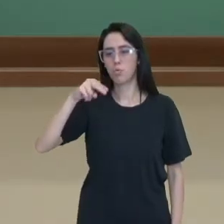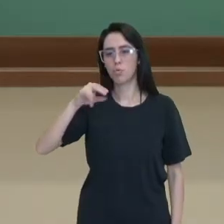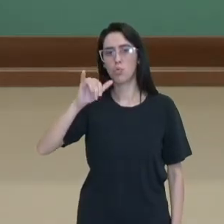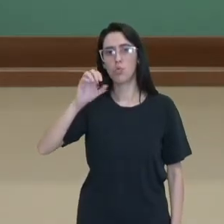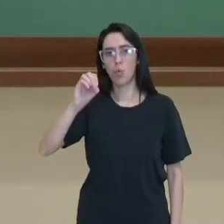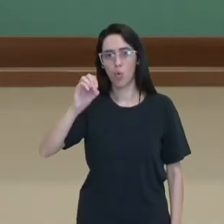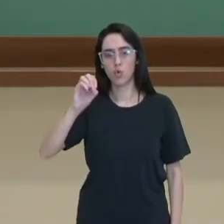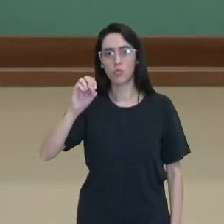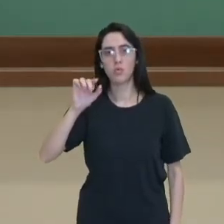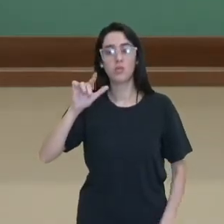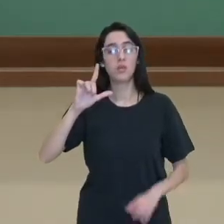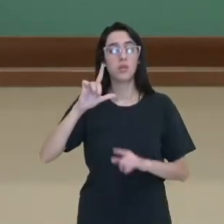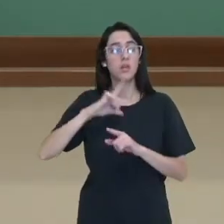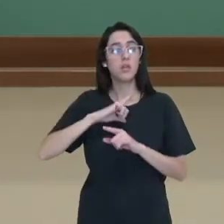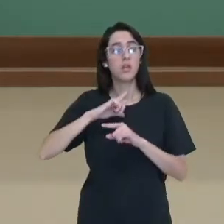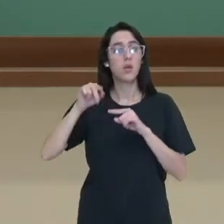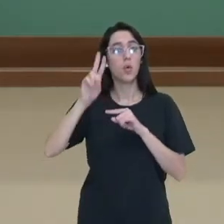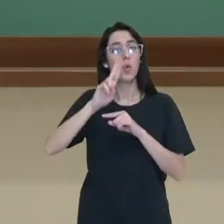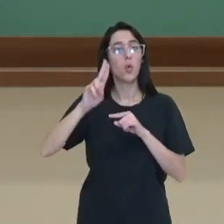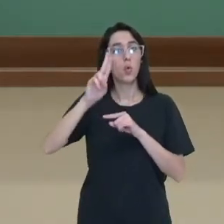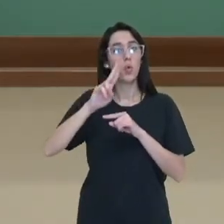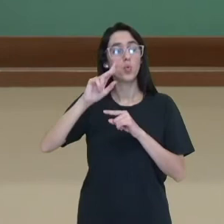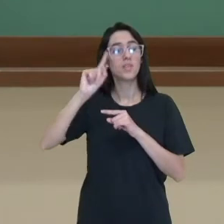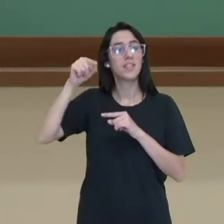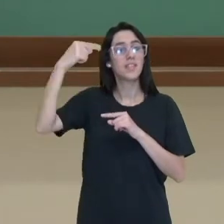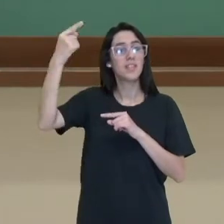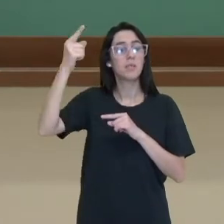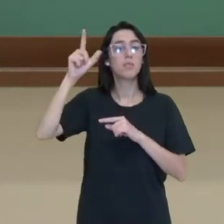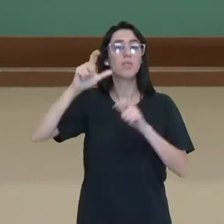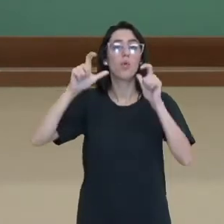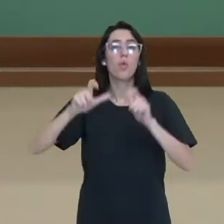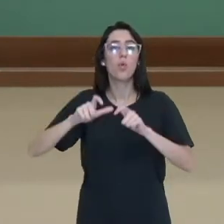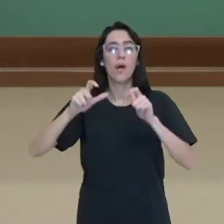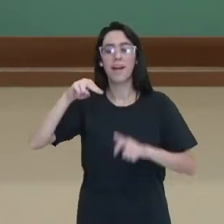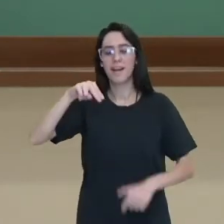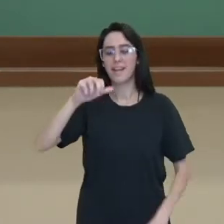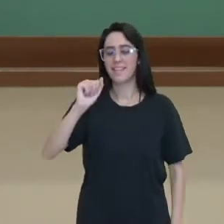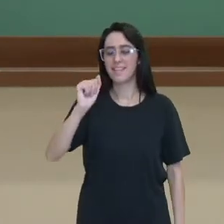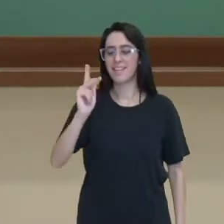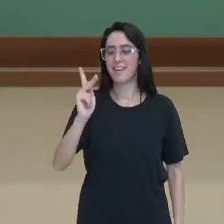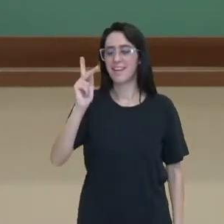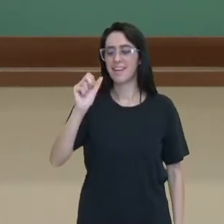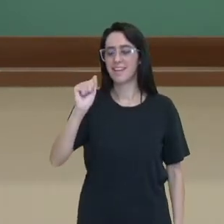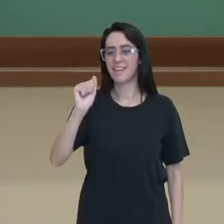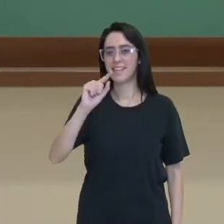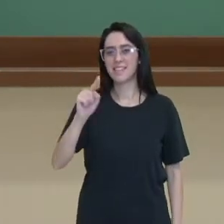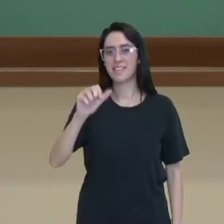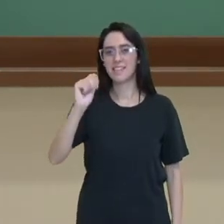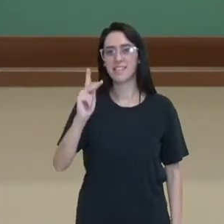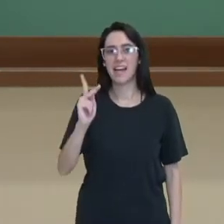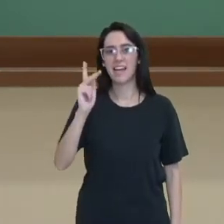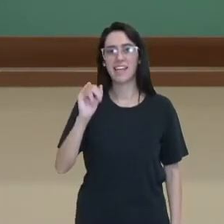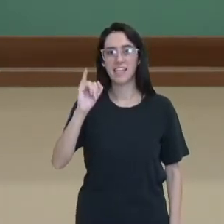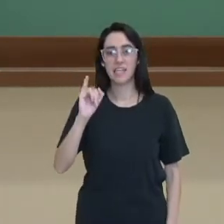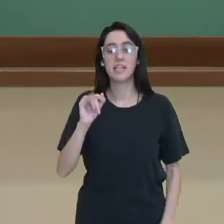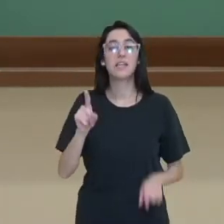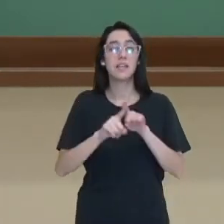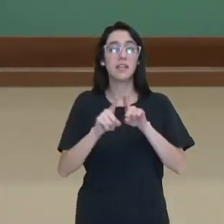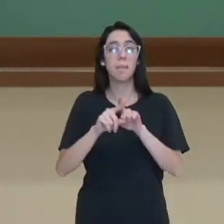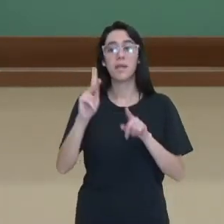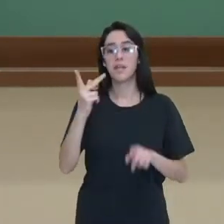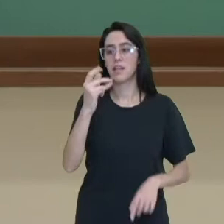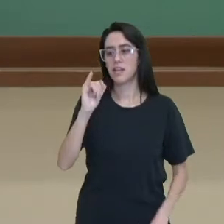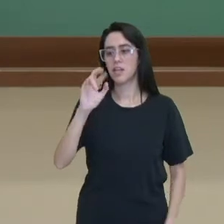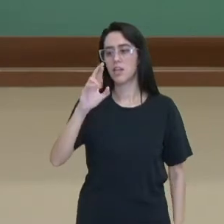depois em Nagasaki e em Hiroshima. Começa aí o que o mundo chamaria